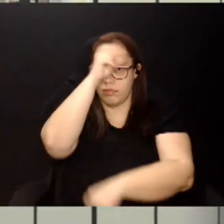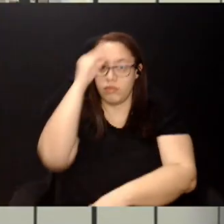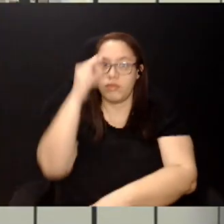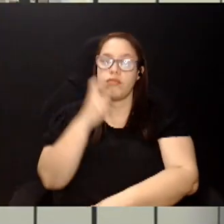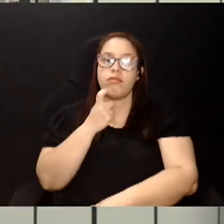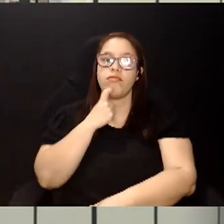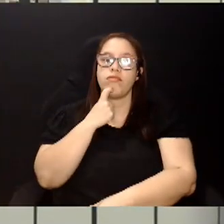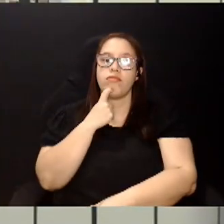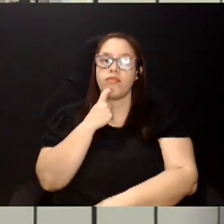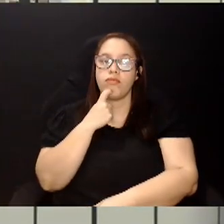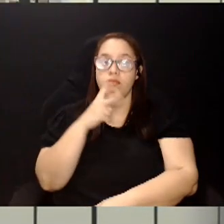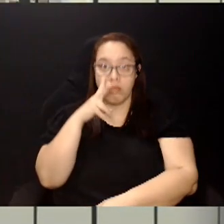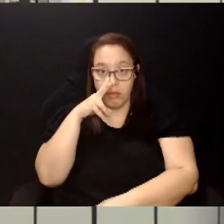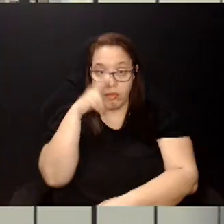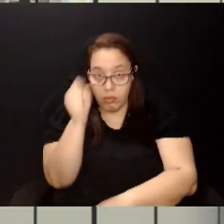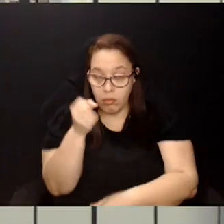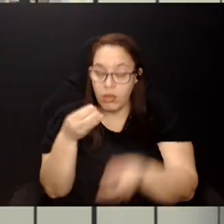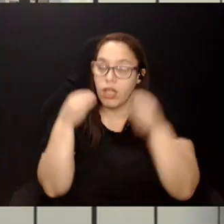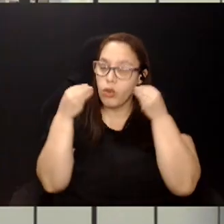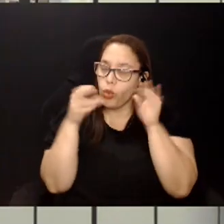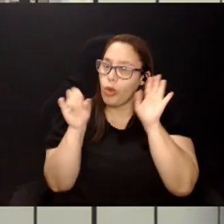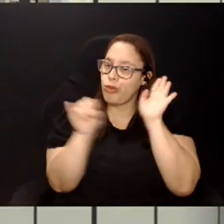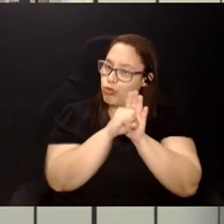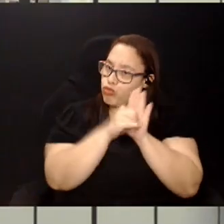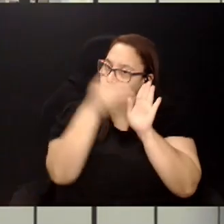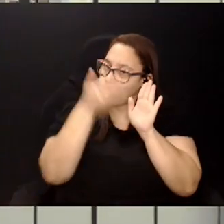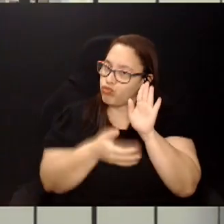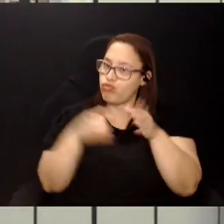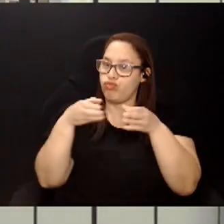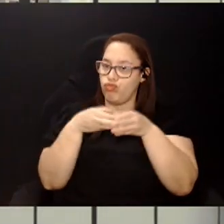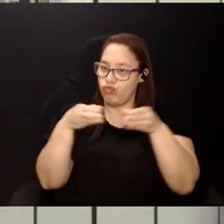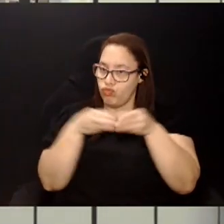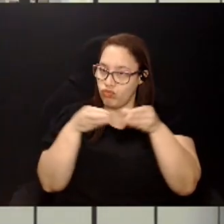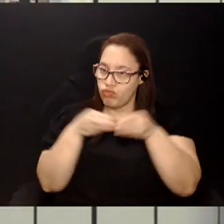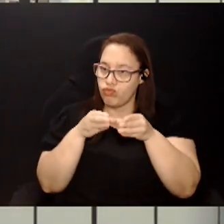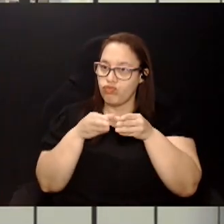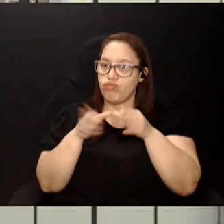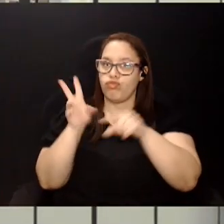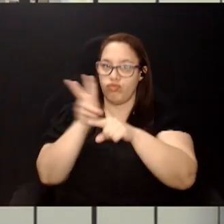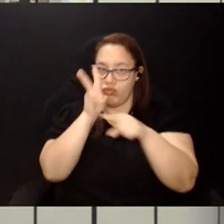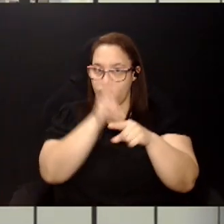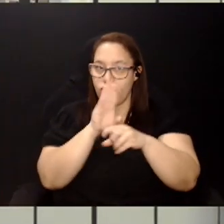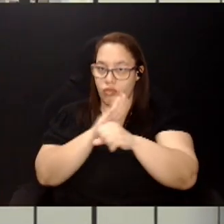Campinas reforça como identificar as equipes que atuam nos bairros.